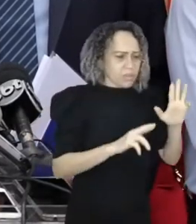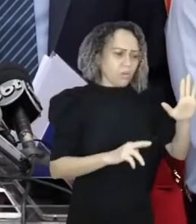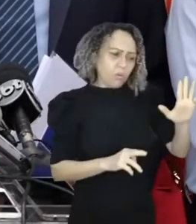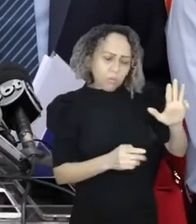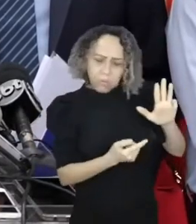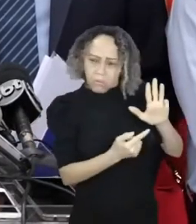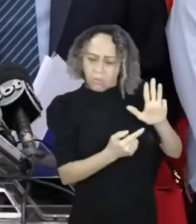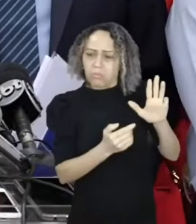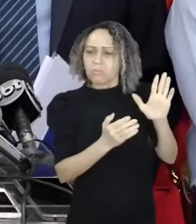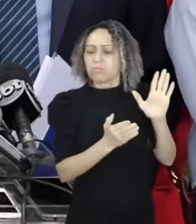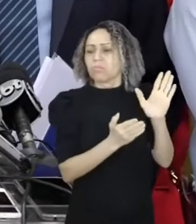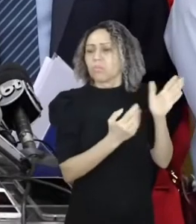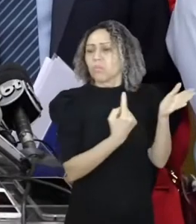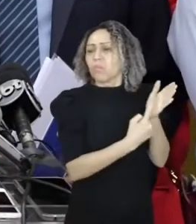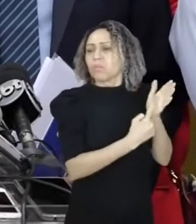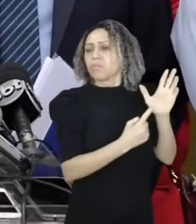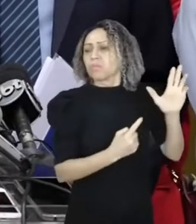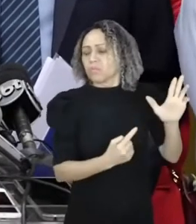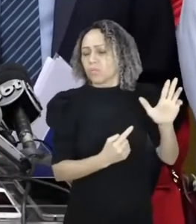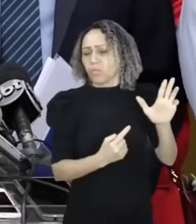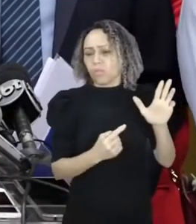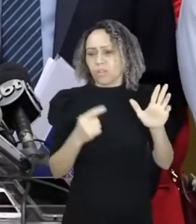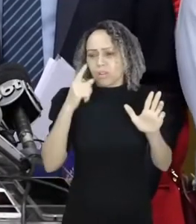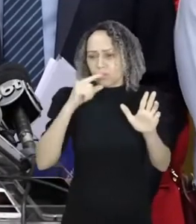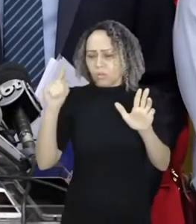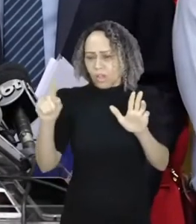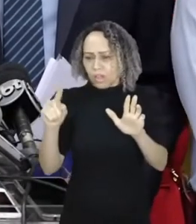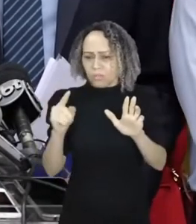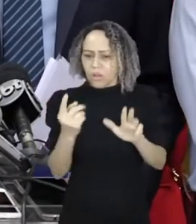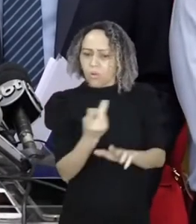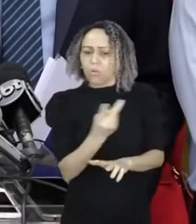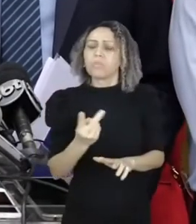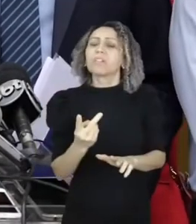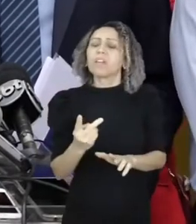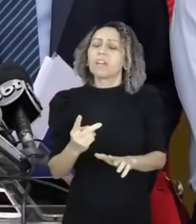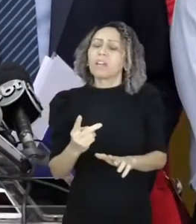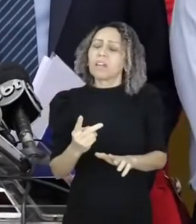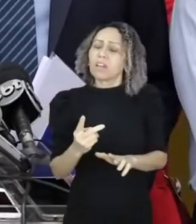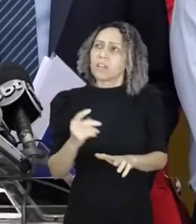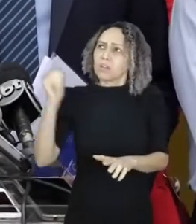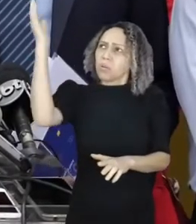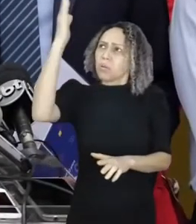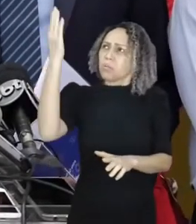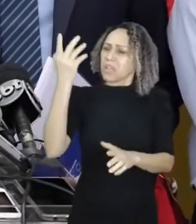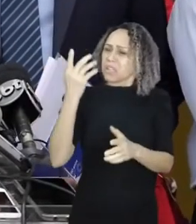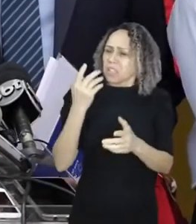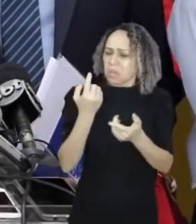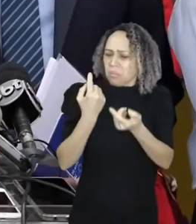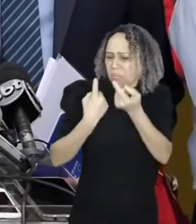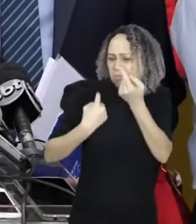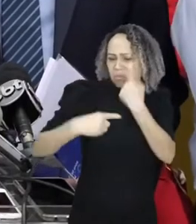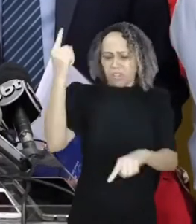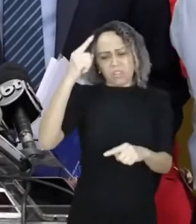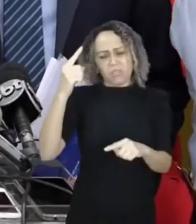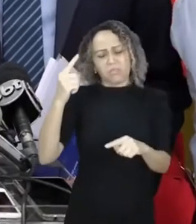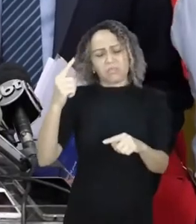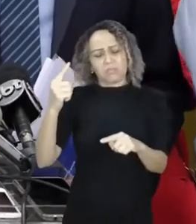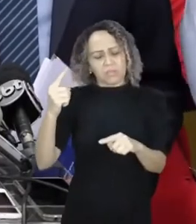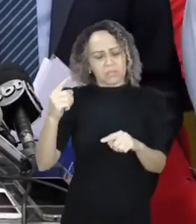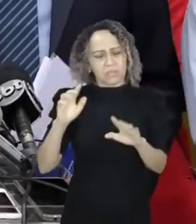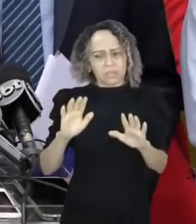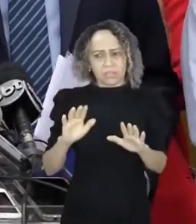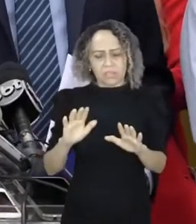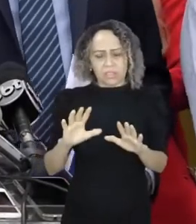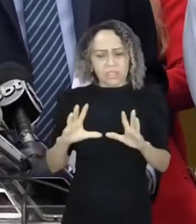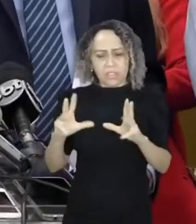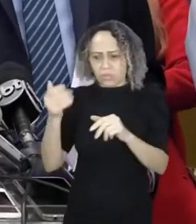vice-presidente Alckmin, é fazer com que o país saia da crise, que a gente reconstrua esse país e todos farão parte desse processo. É